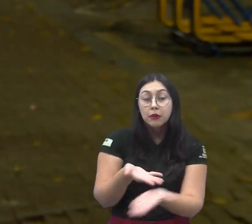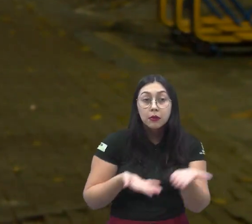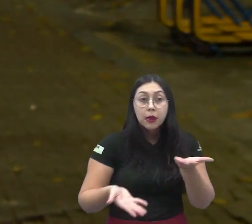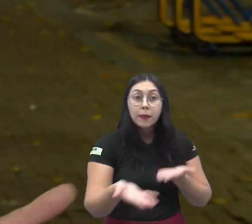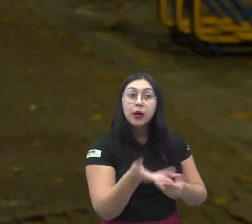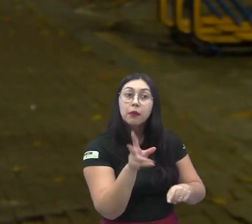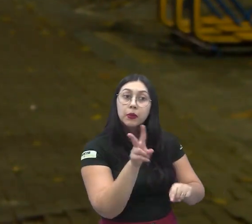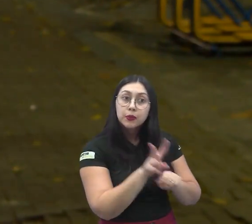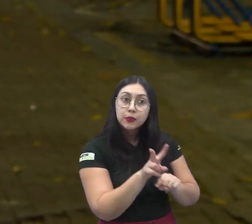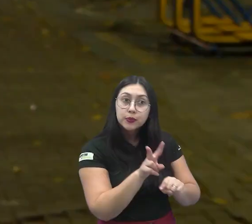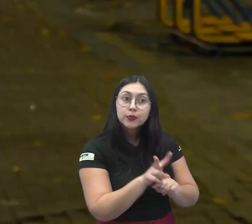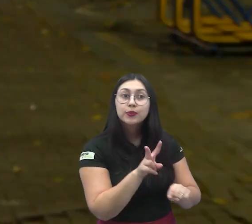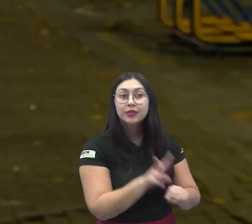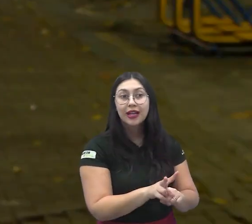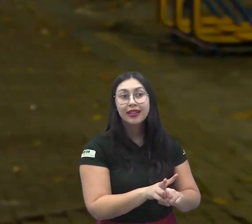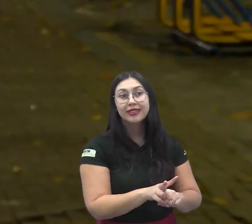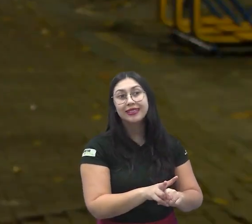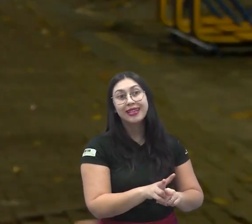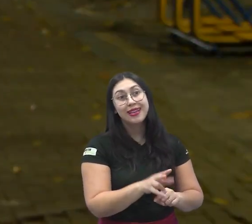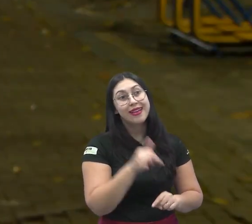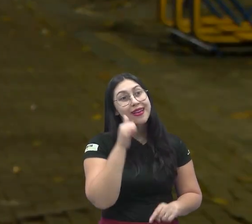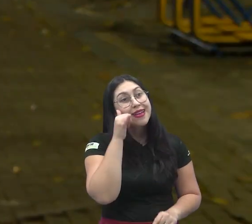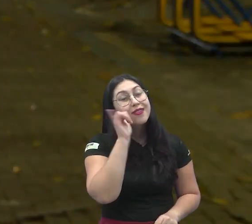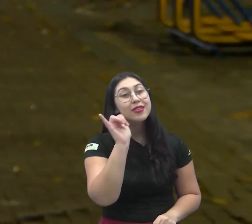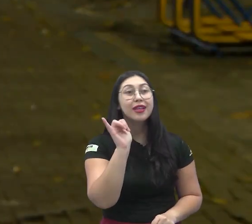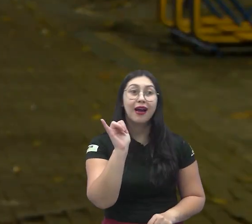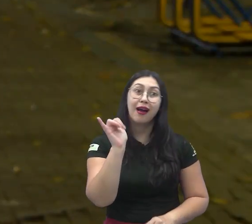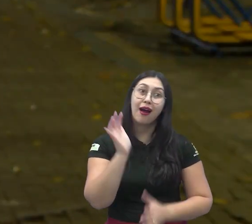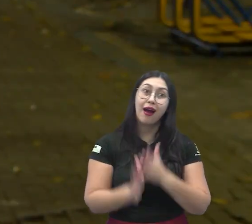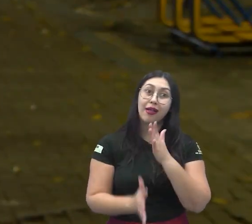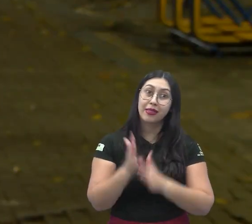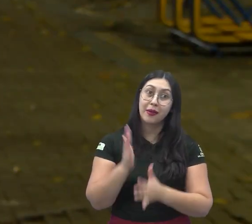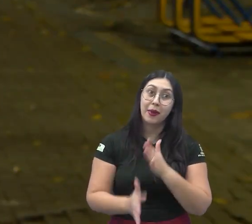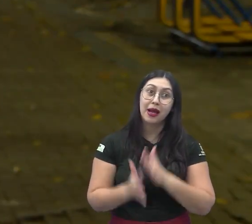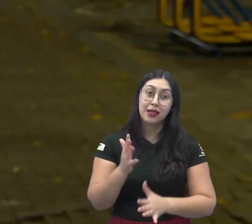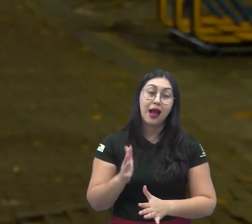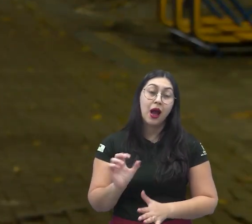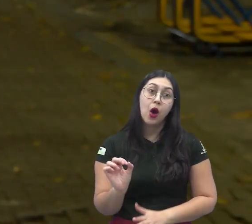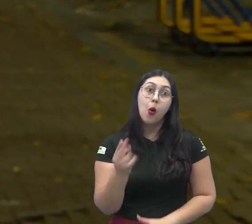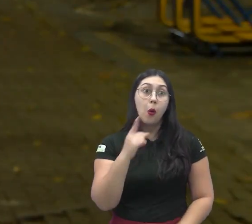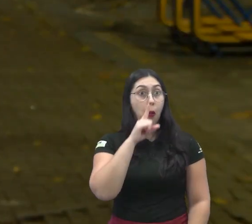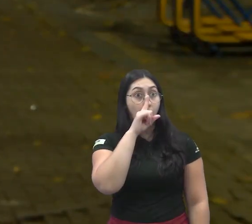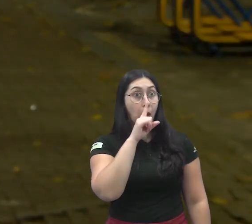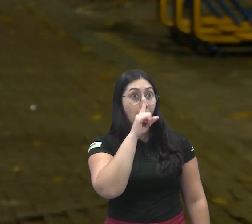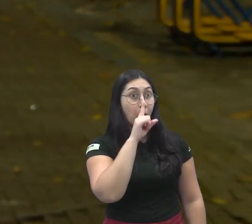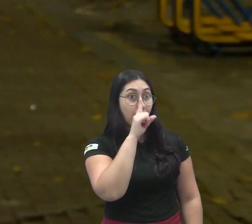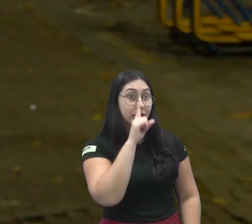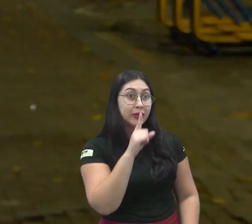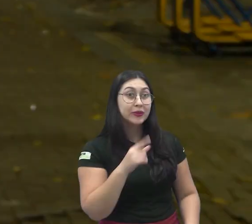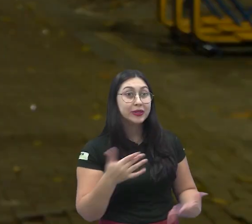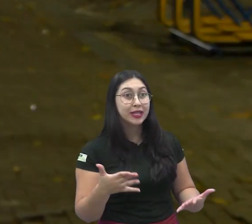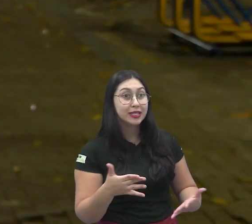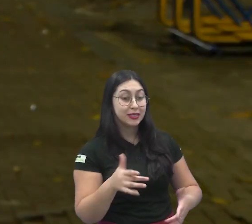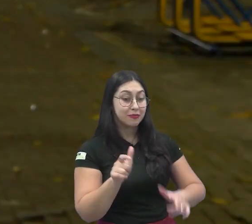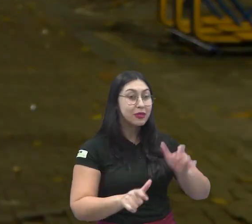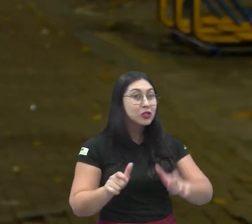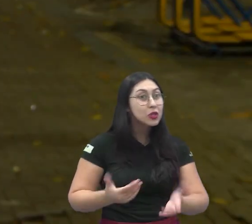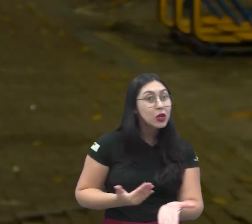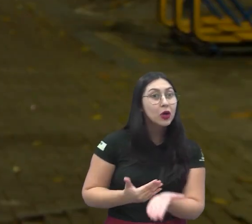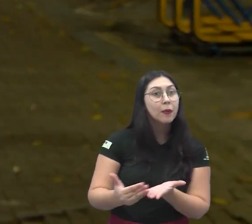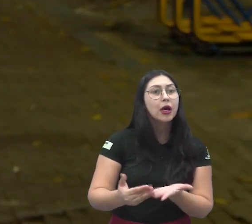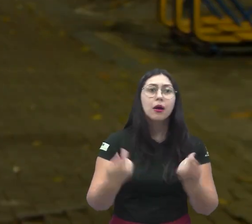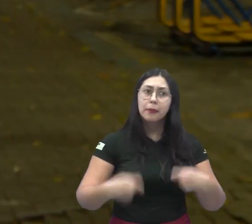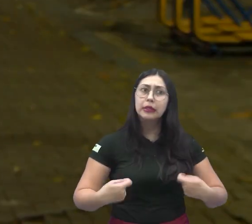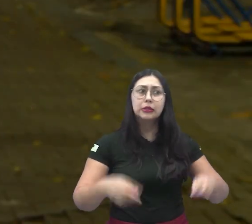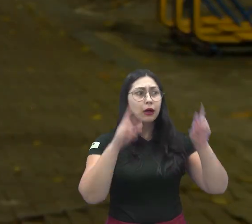um trabalho de convivência adequada para que os atletas não coloquem em risco pessoas que estão começando ali na modalidade e que as